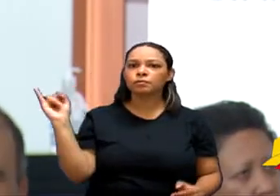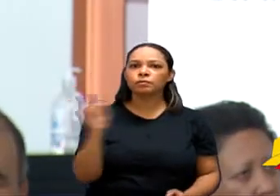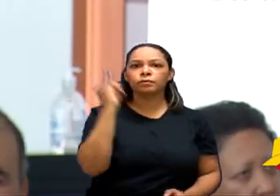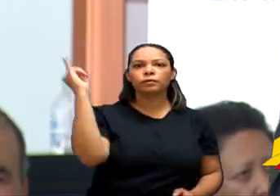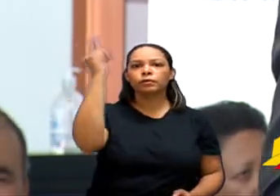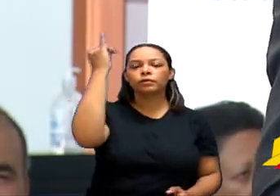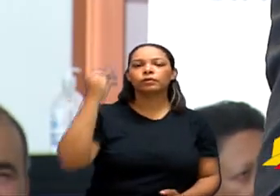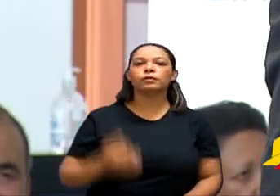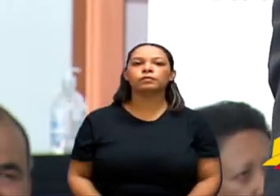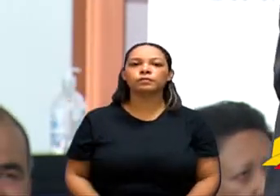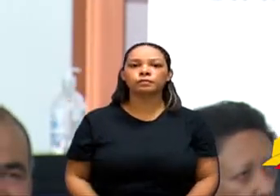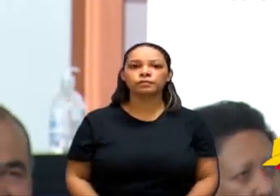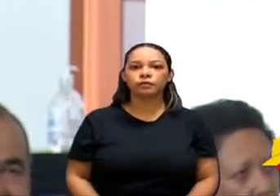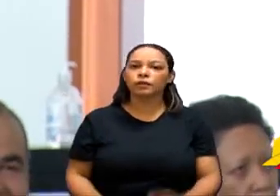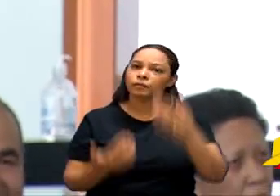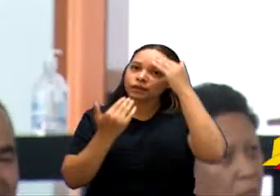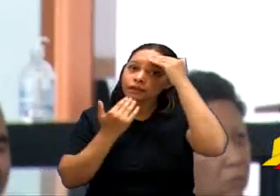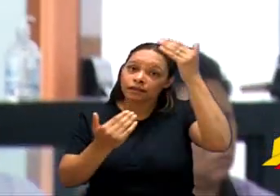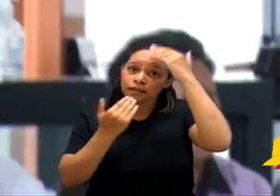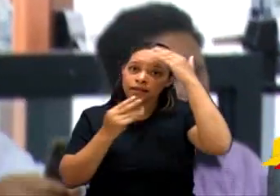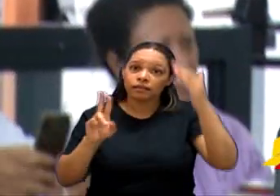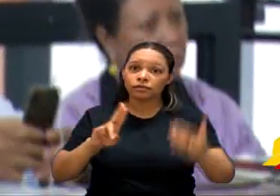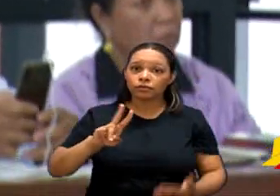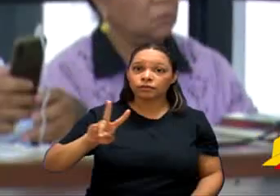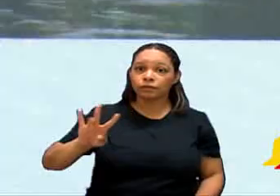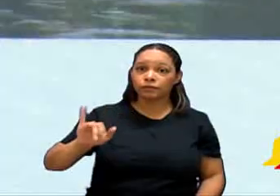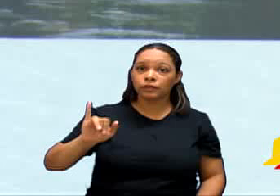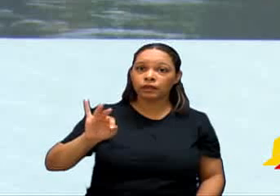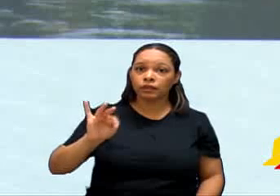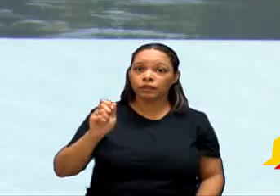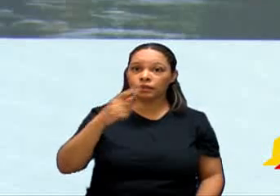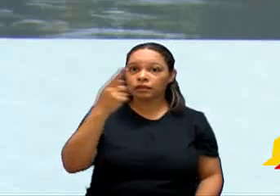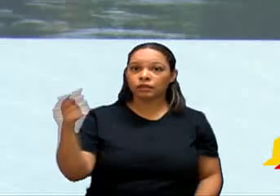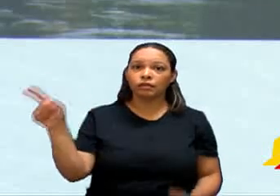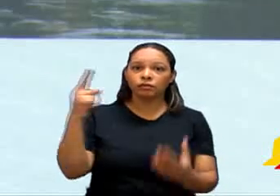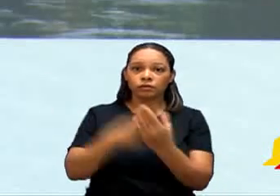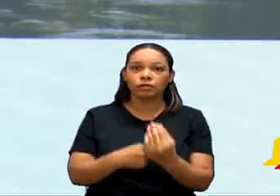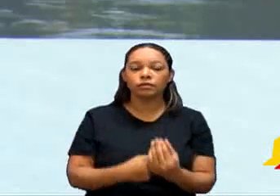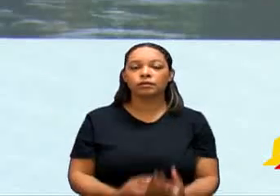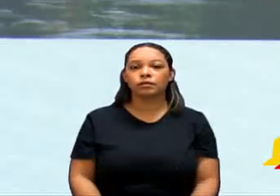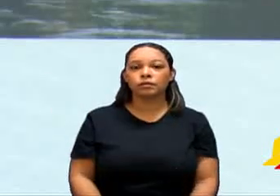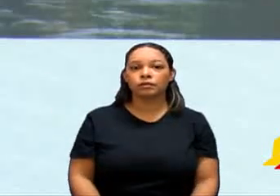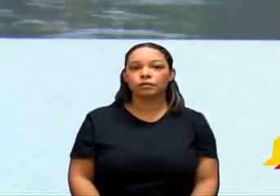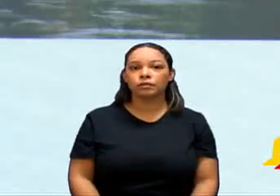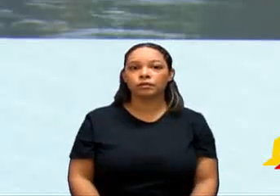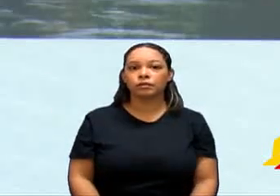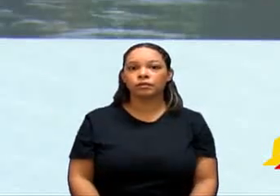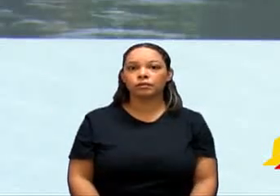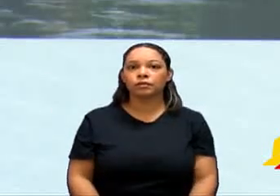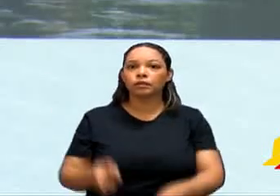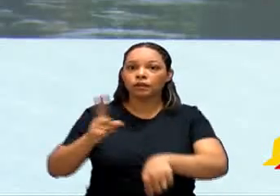também. Obrigado, vereador Vitão. Senhor presidente, uma parte para o vereador Dini.